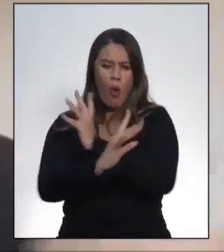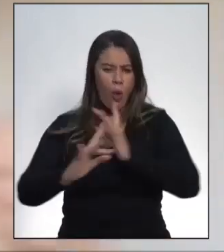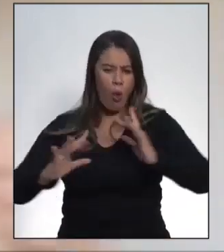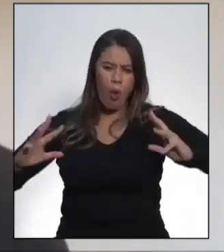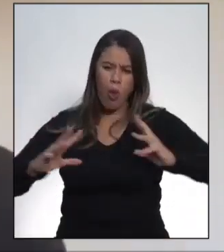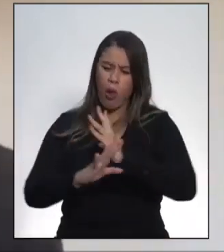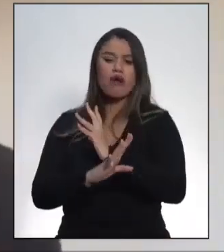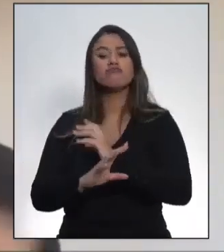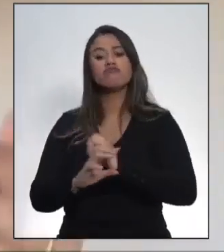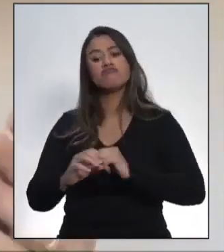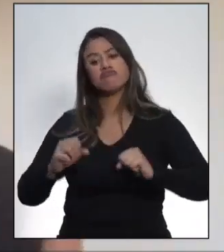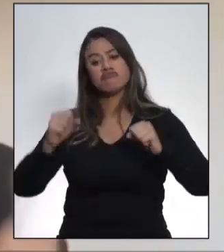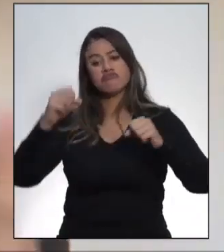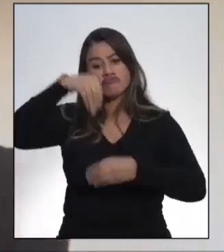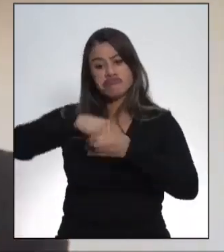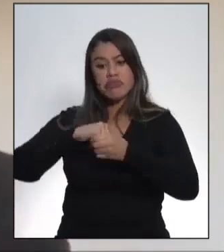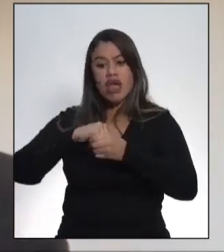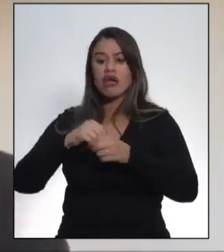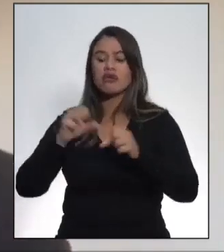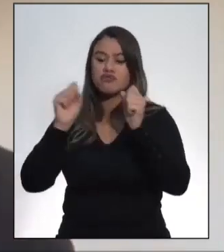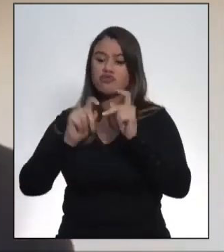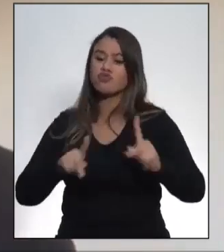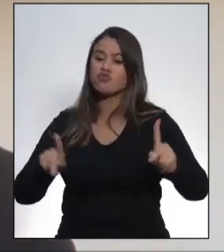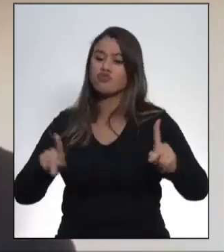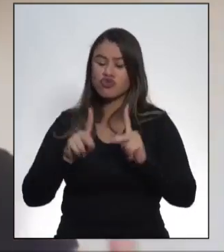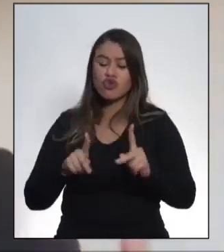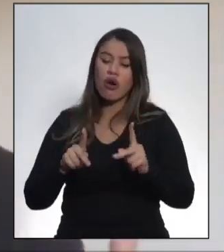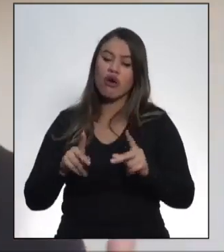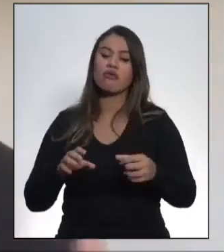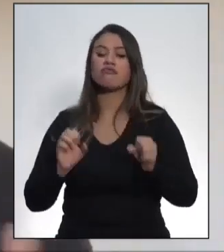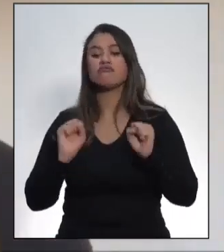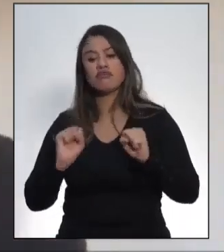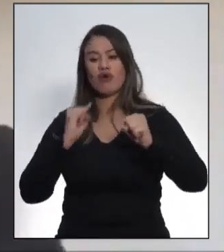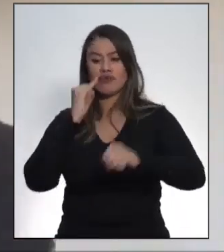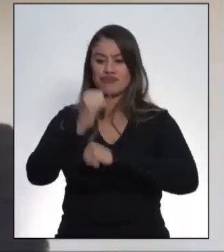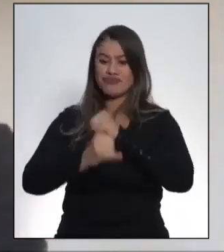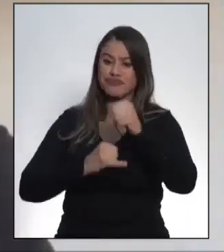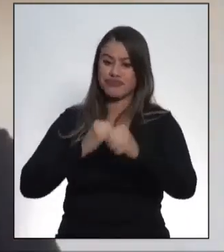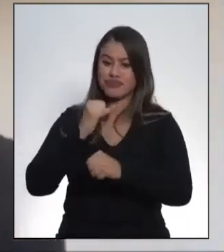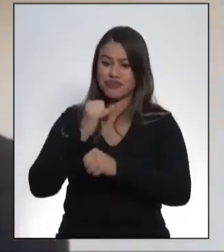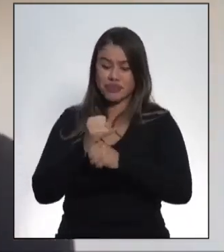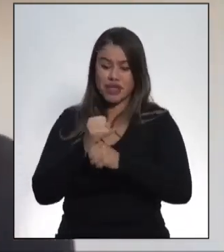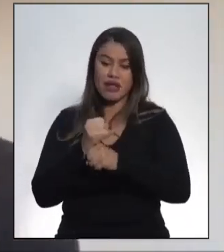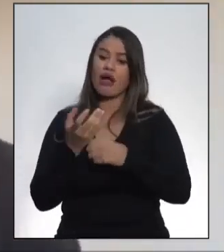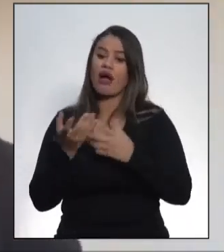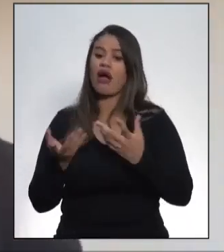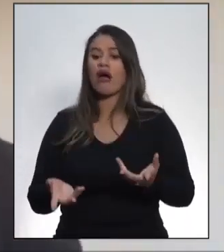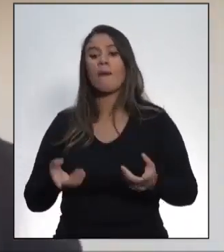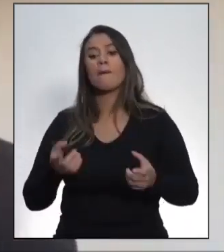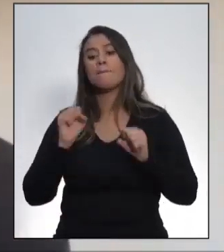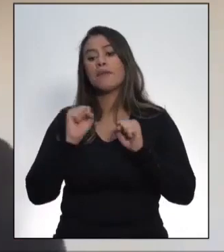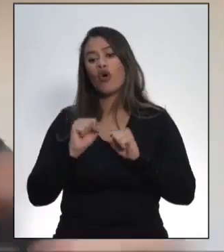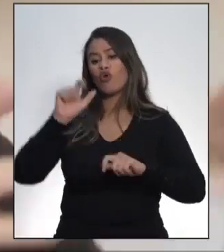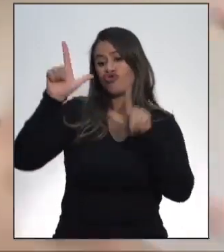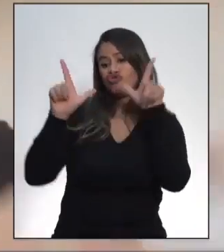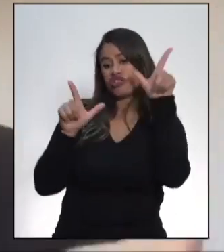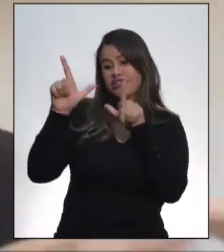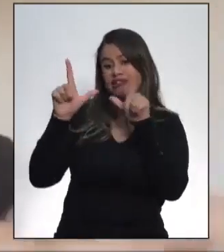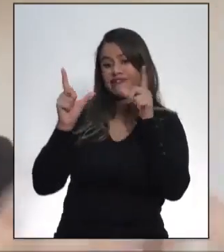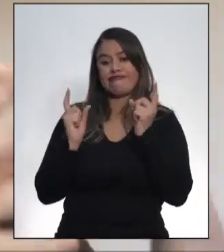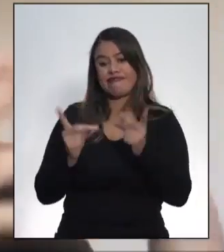shopping center, online pela internet, você pode vender produtos pela televisão, você pode vender produtos